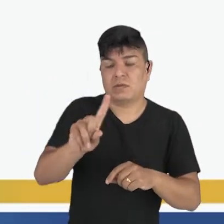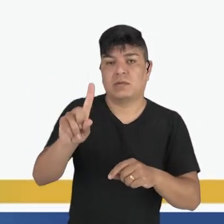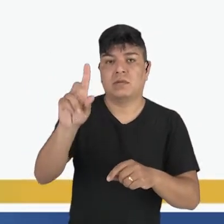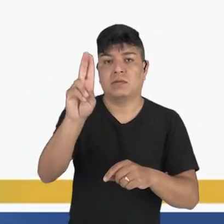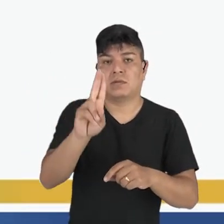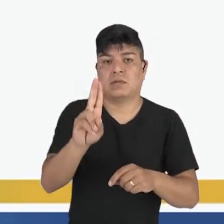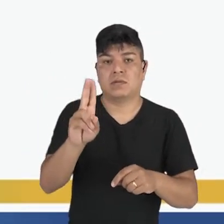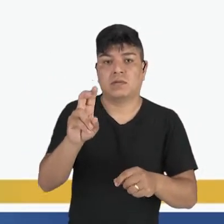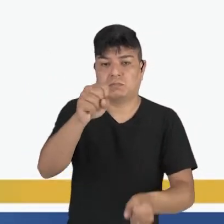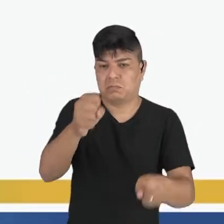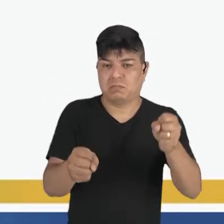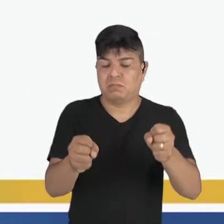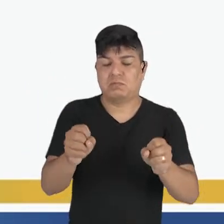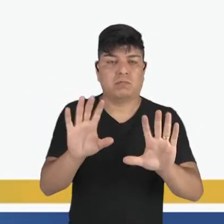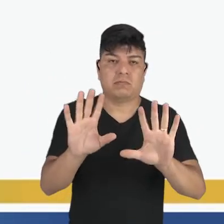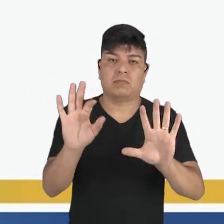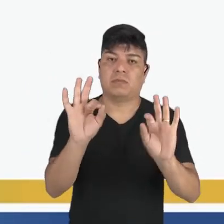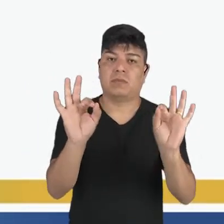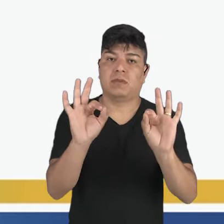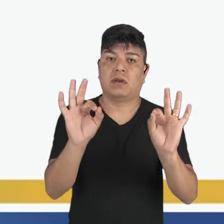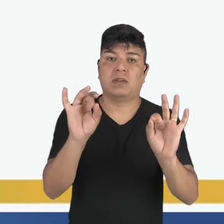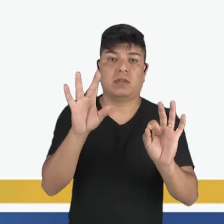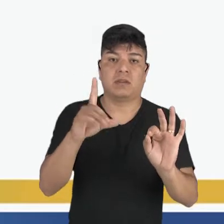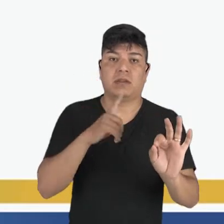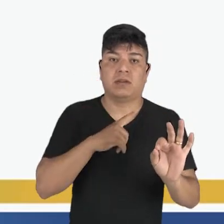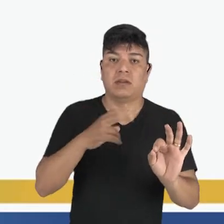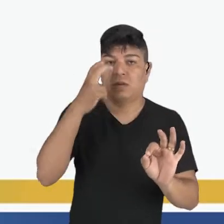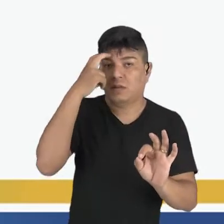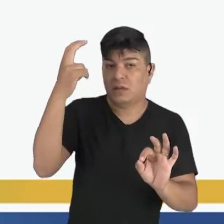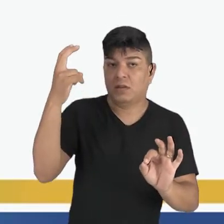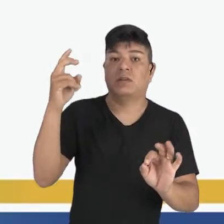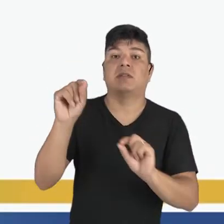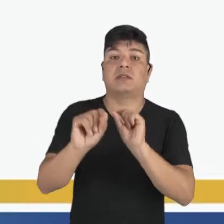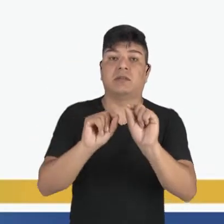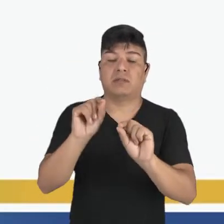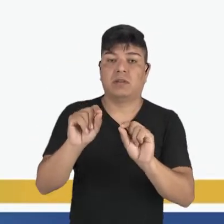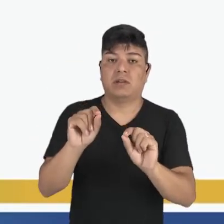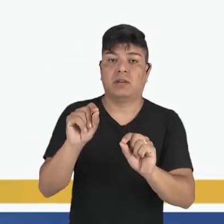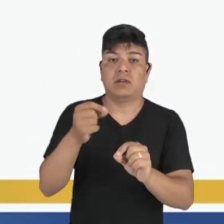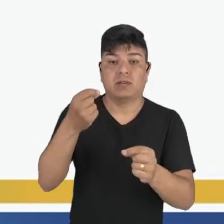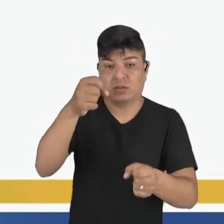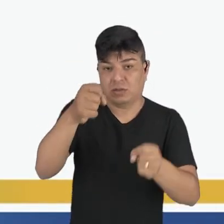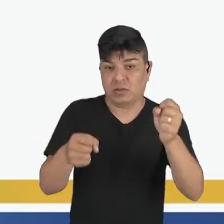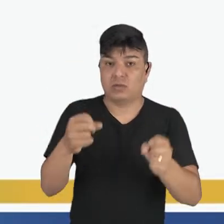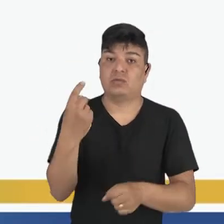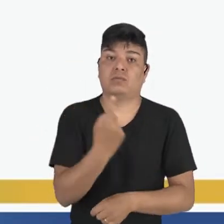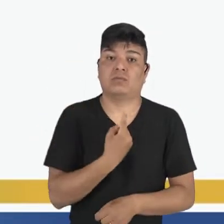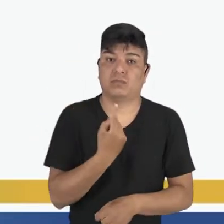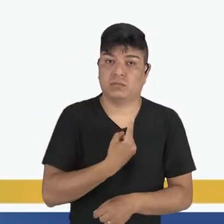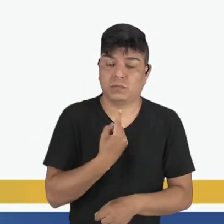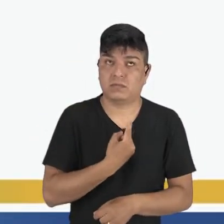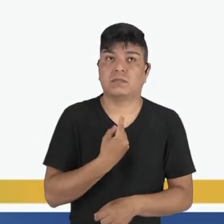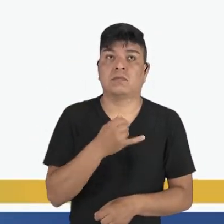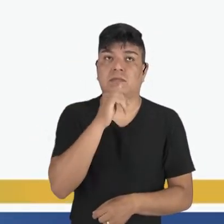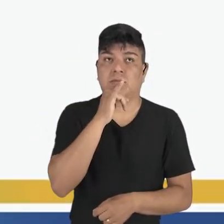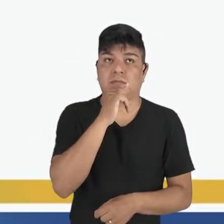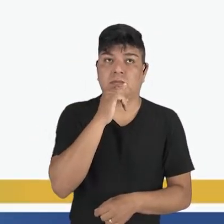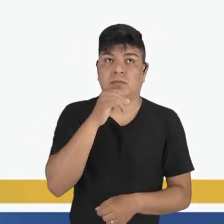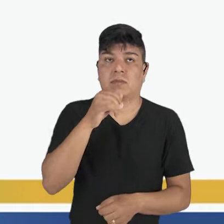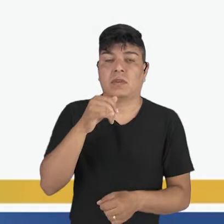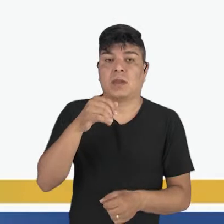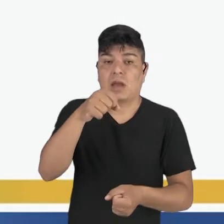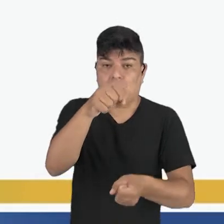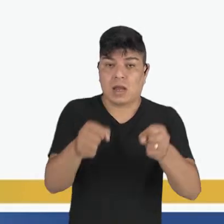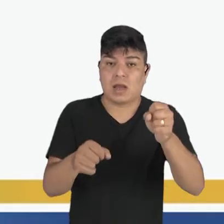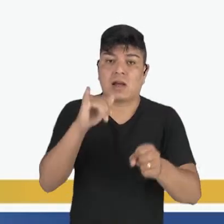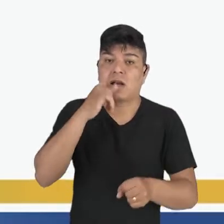precisa dirigir, ele tem aí um sistema de inteligência artificial que dirige por você, tá? Nós temos aí carros elétricos,